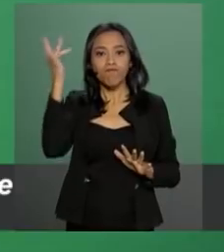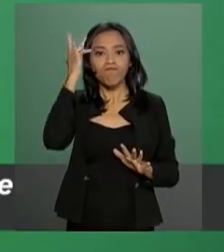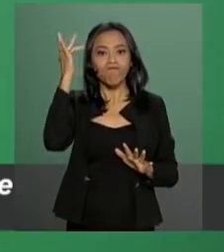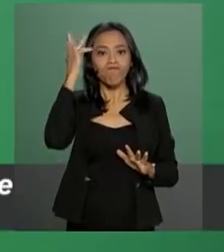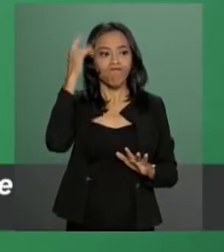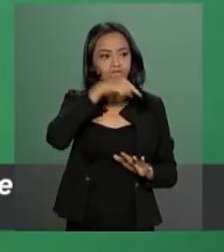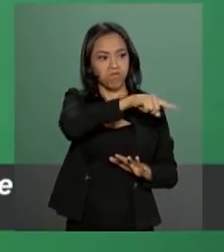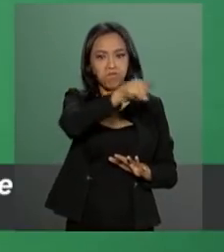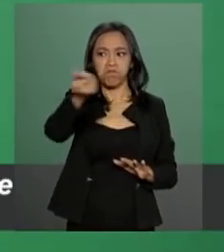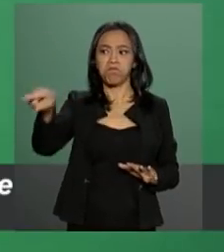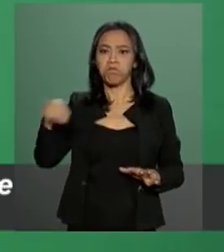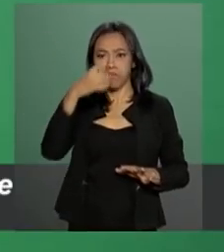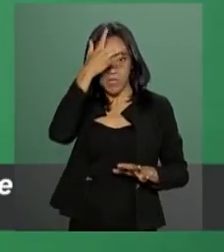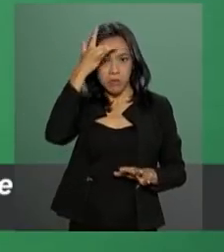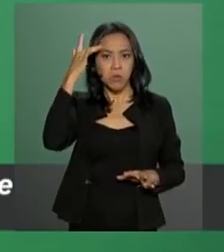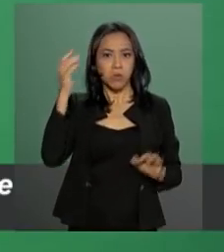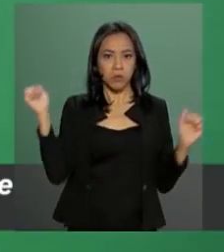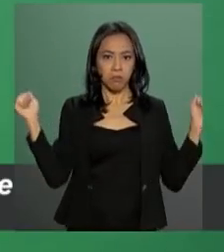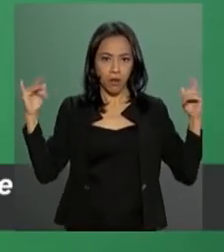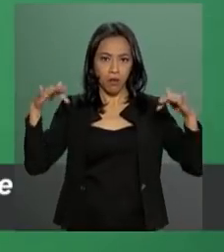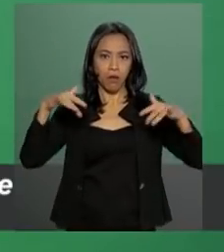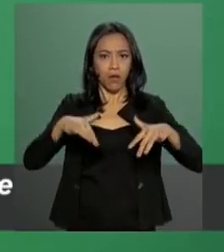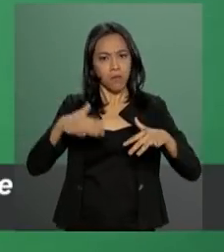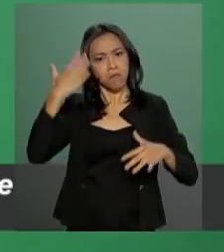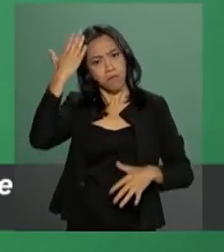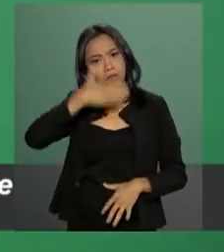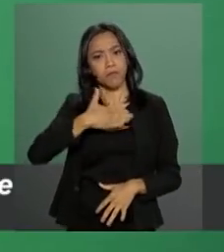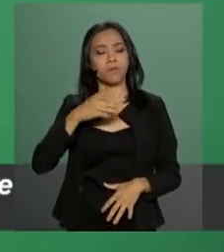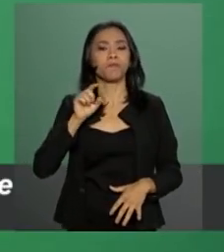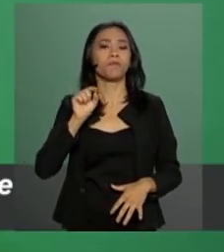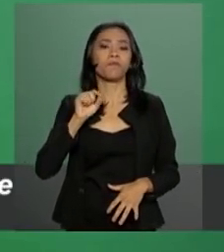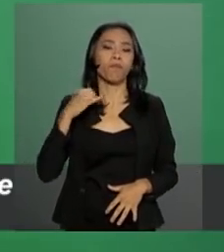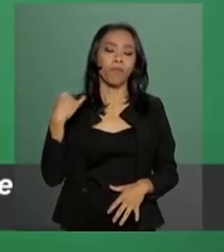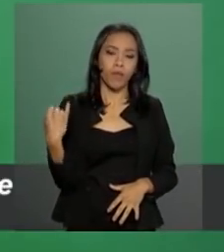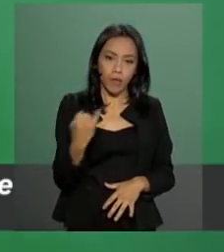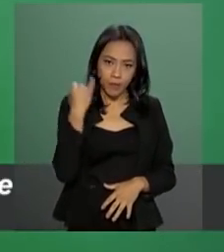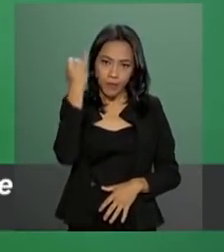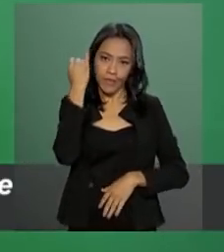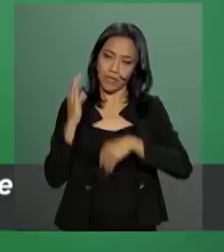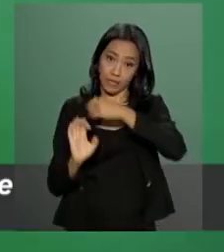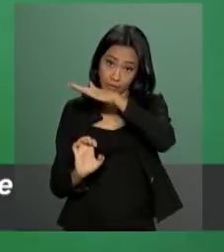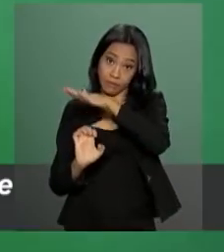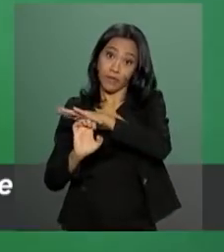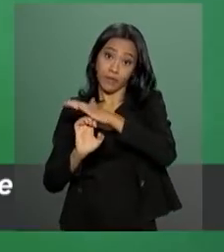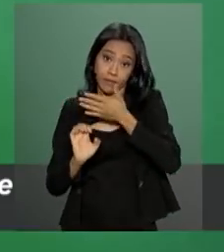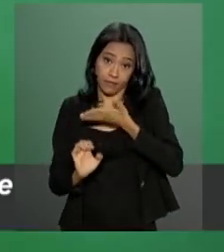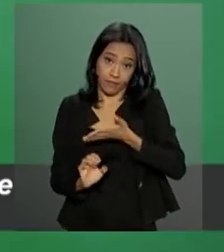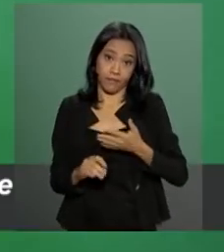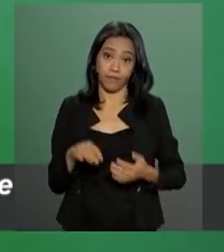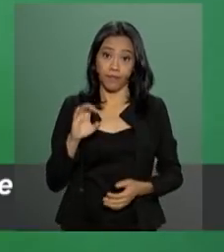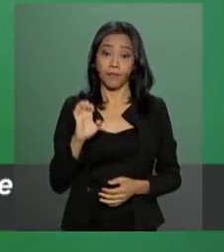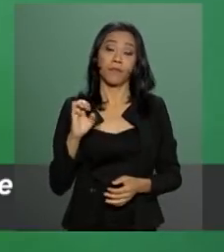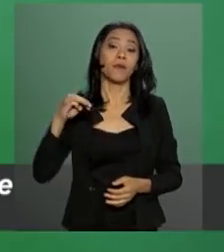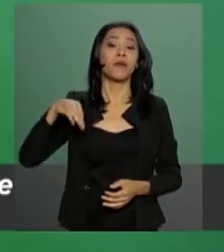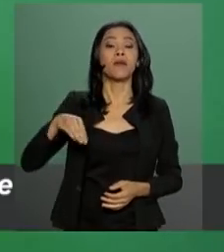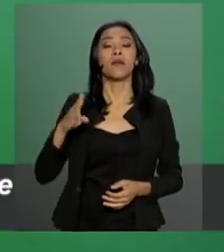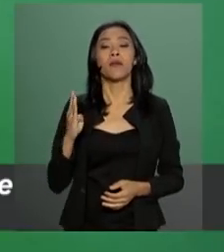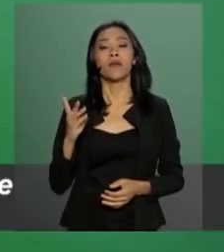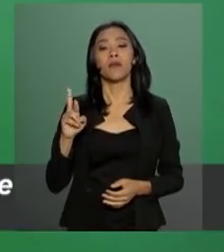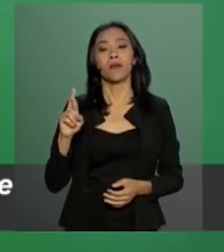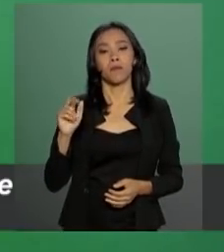a revelar portanto a importância extraordinária da embratur mas quero também